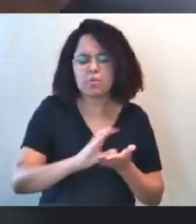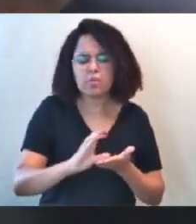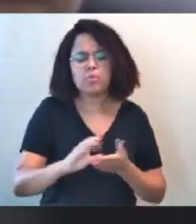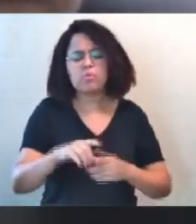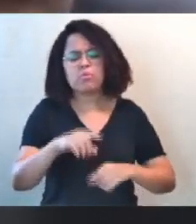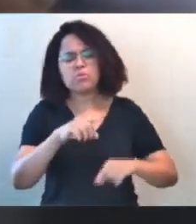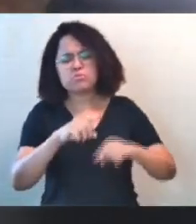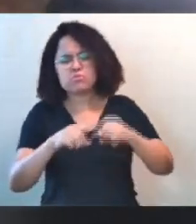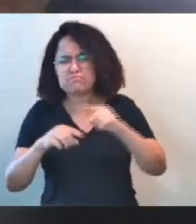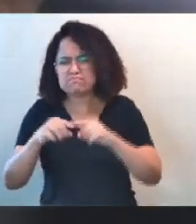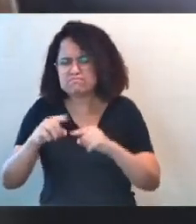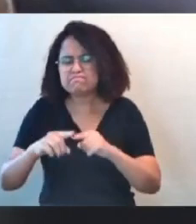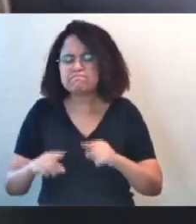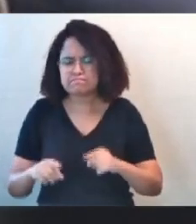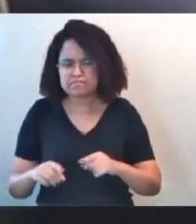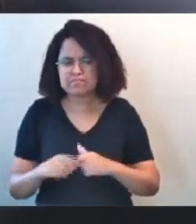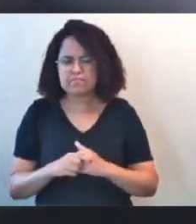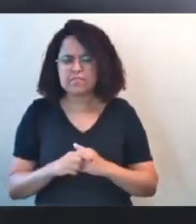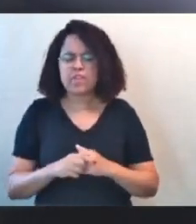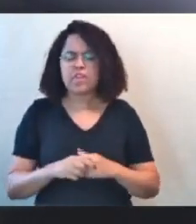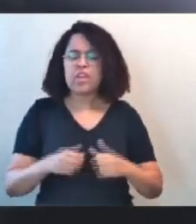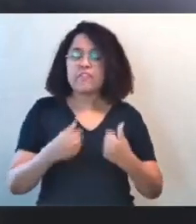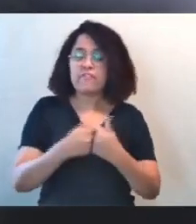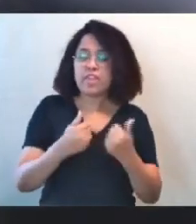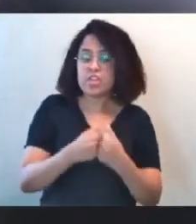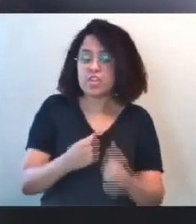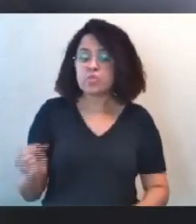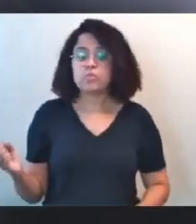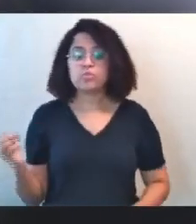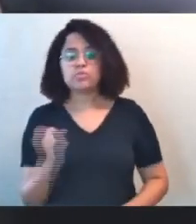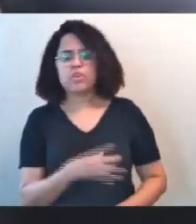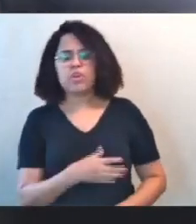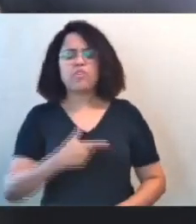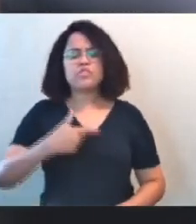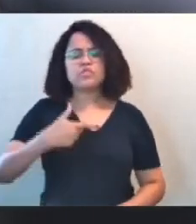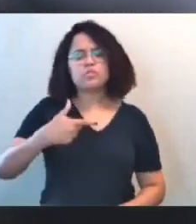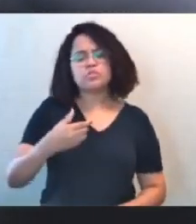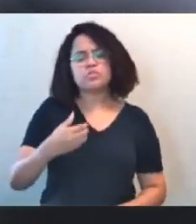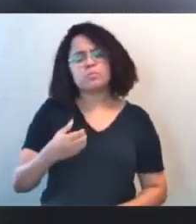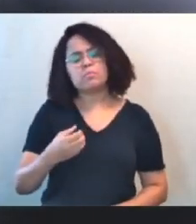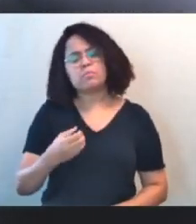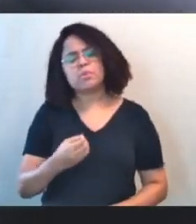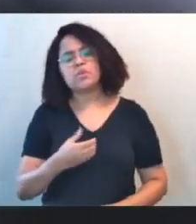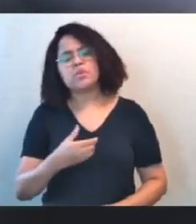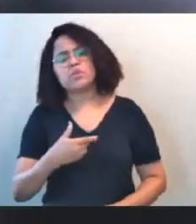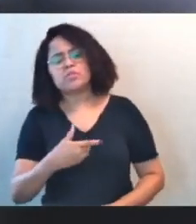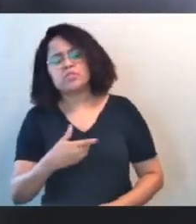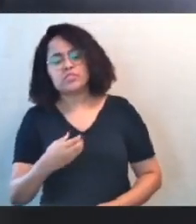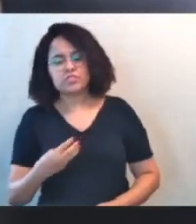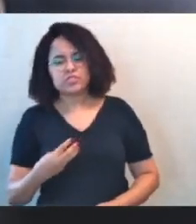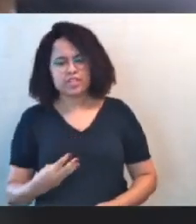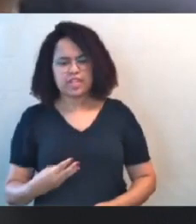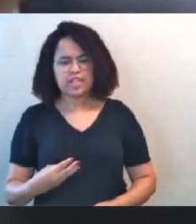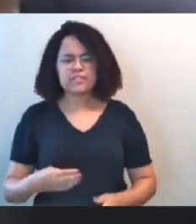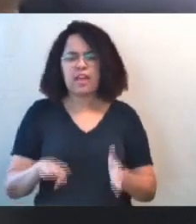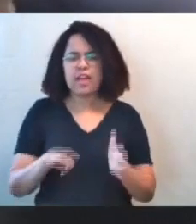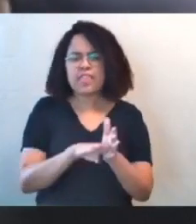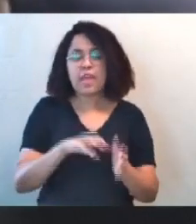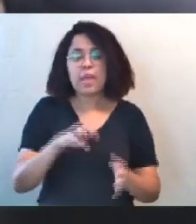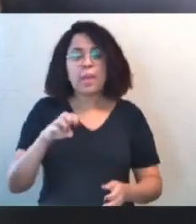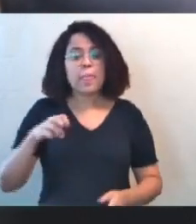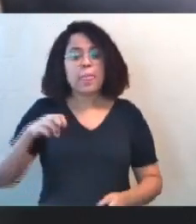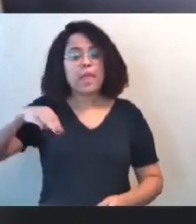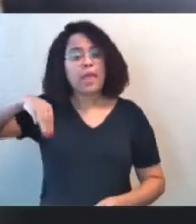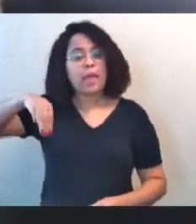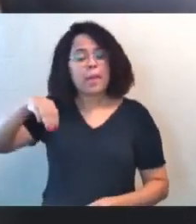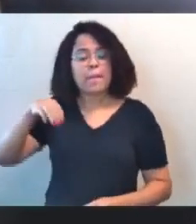recursos e que desagam em veículos novos em 2023 e mais em 2024,